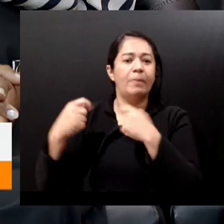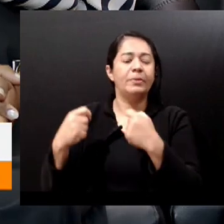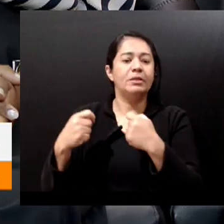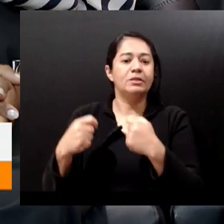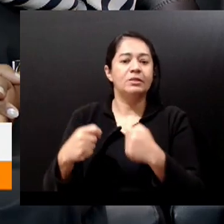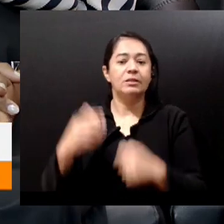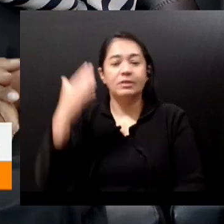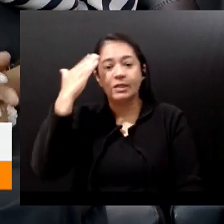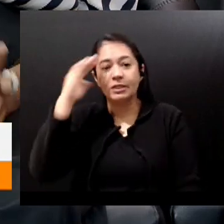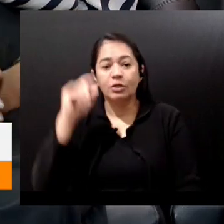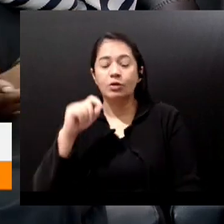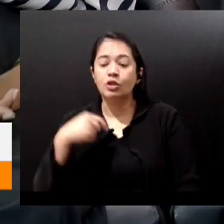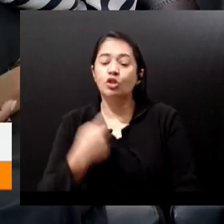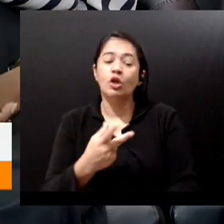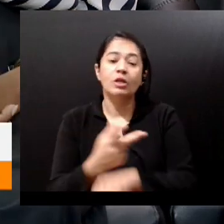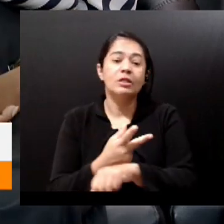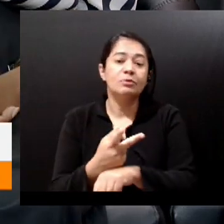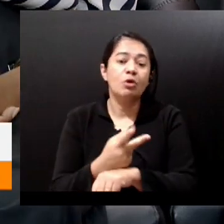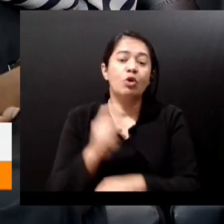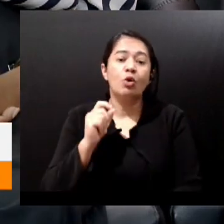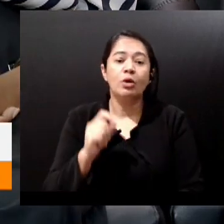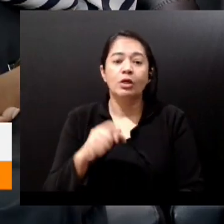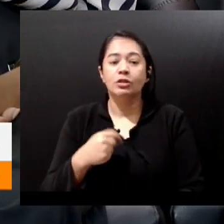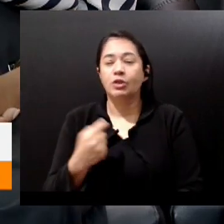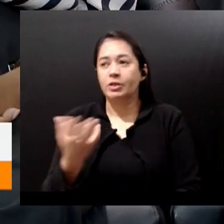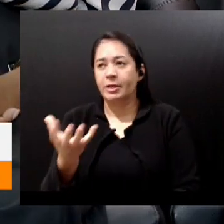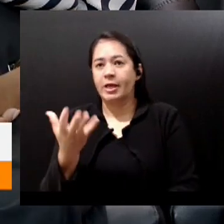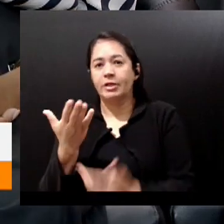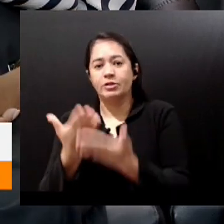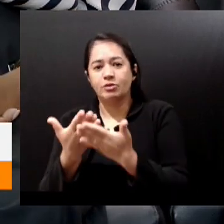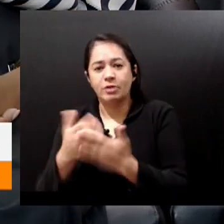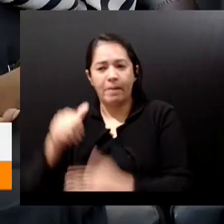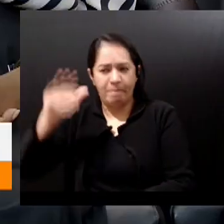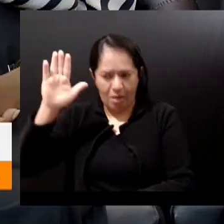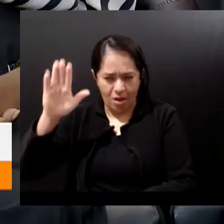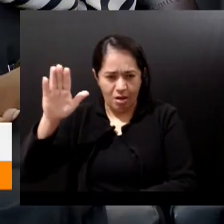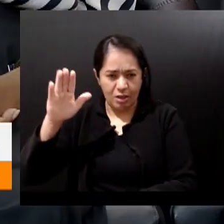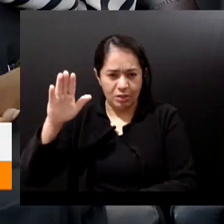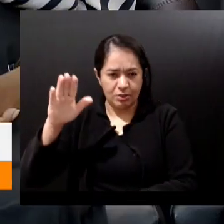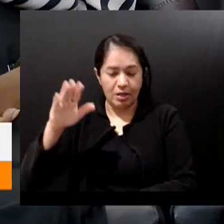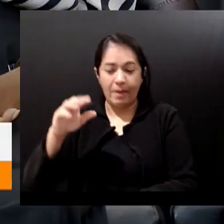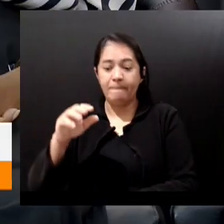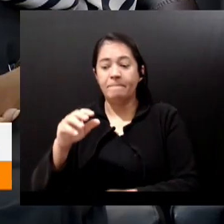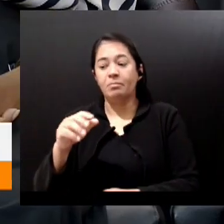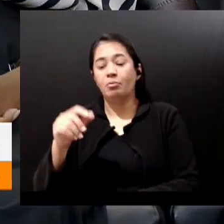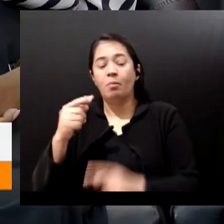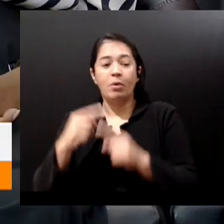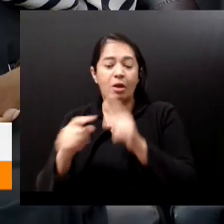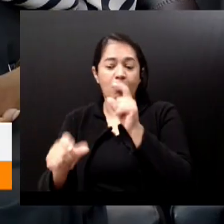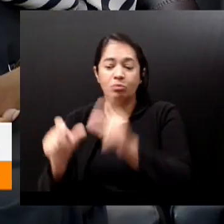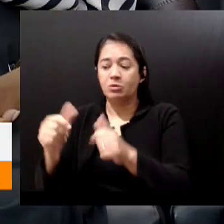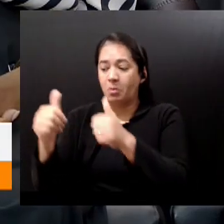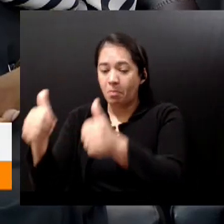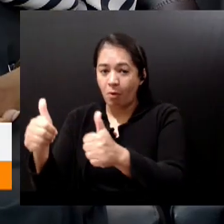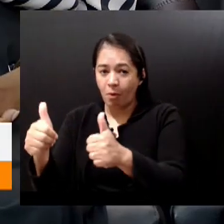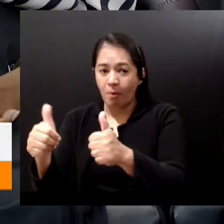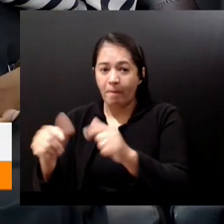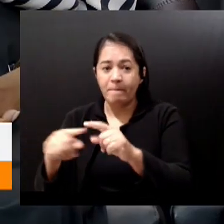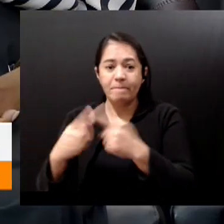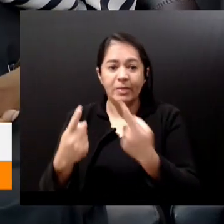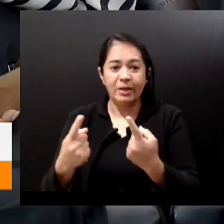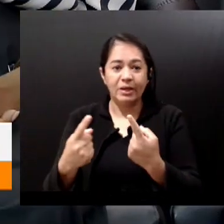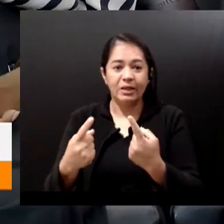desempenho enquanto eu quero estudar mais, tirar notas maiores? Pode ser que para determinados sujeitos ela faça muito sentido. Não quer dizer que,